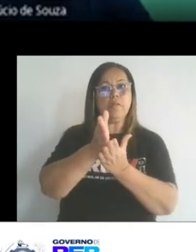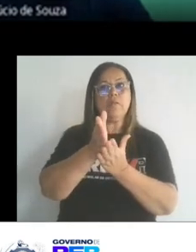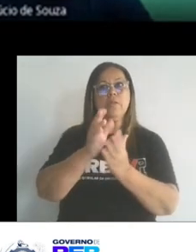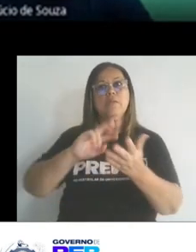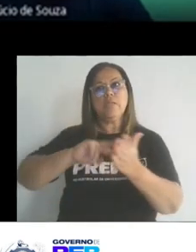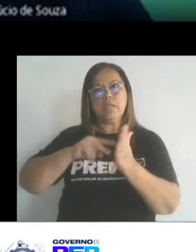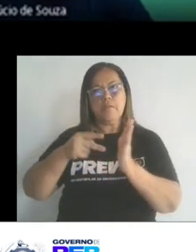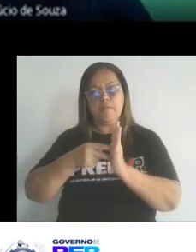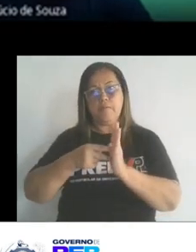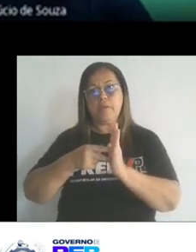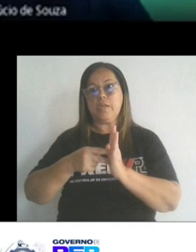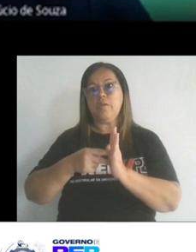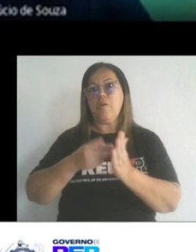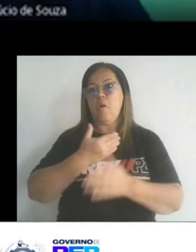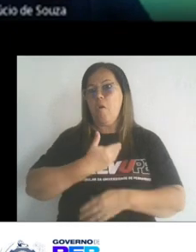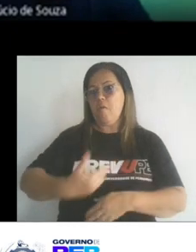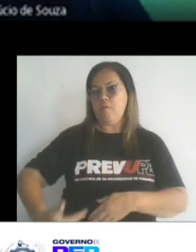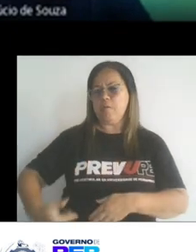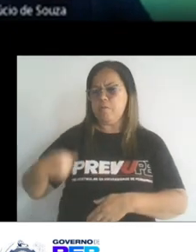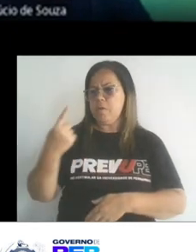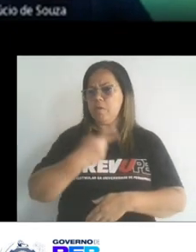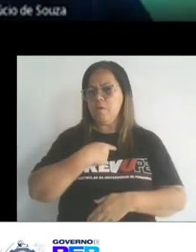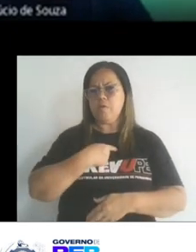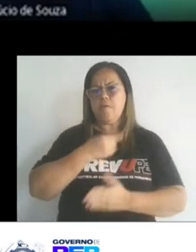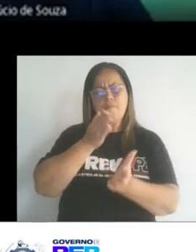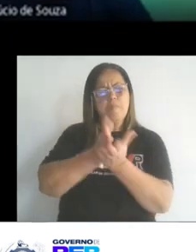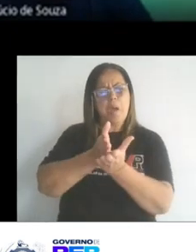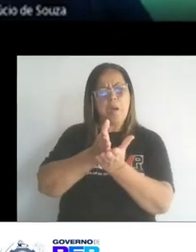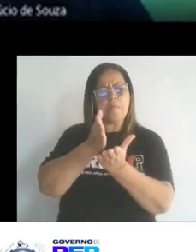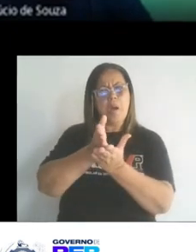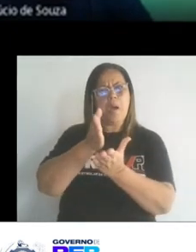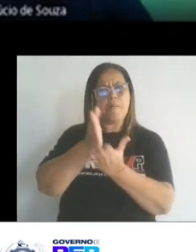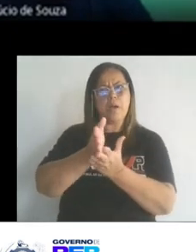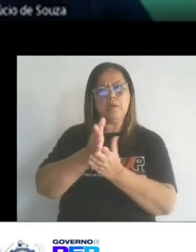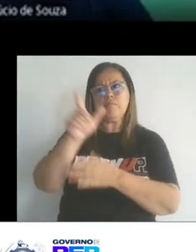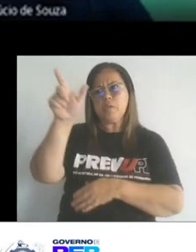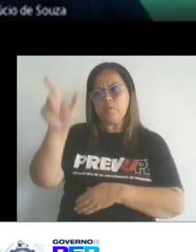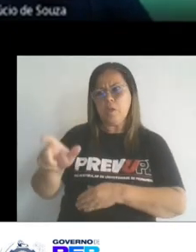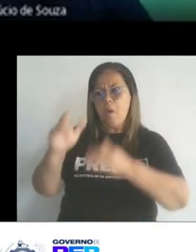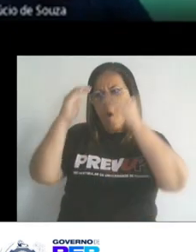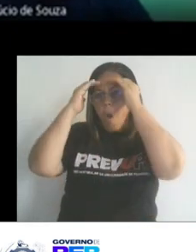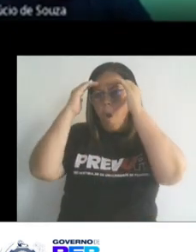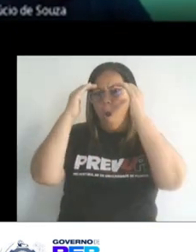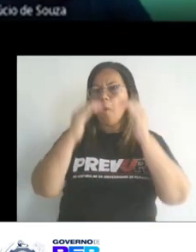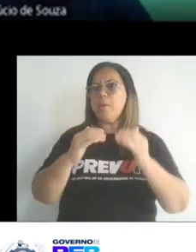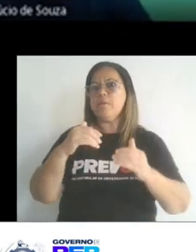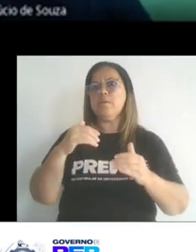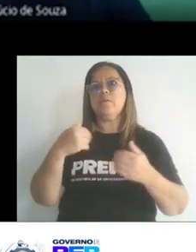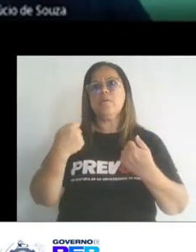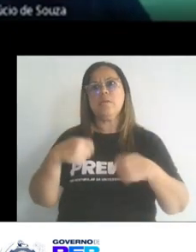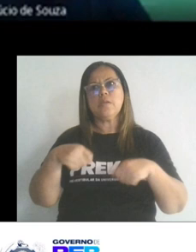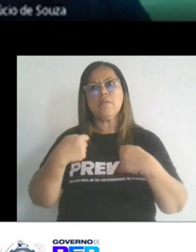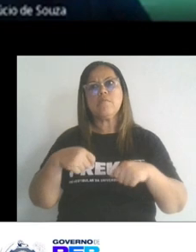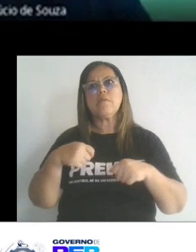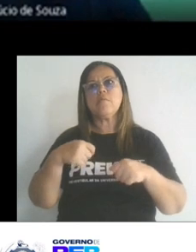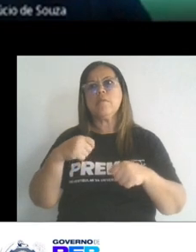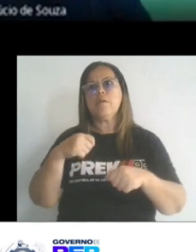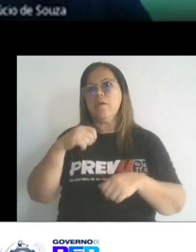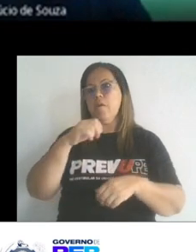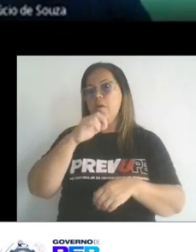para nós fascistas o indivíduo está subordinado às necessidades do Estado